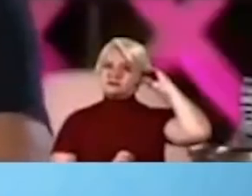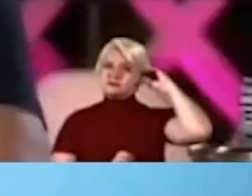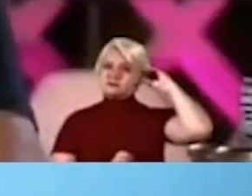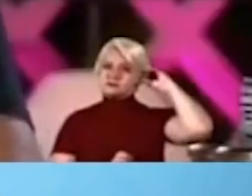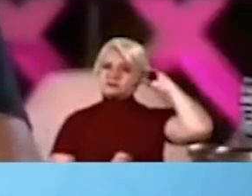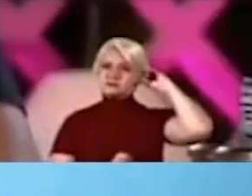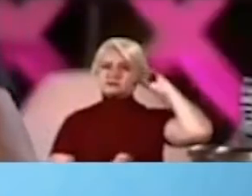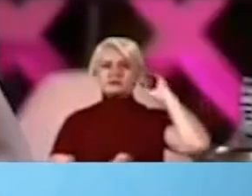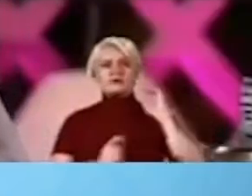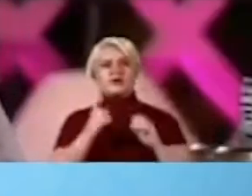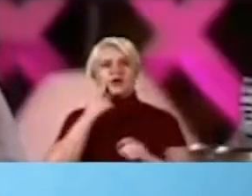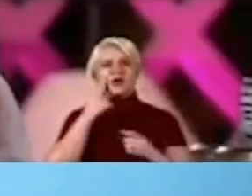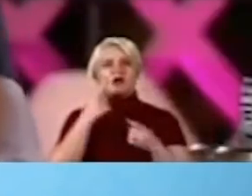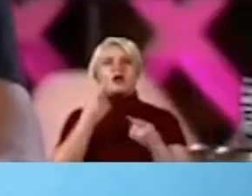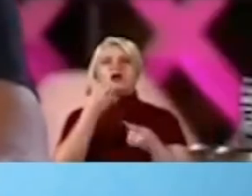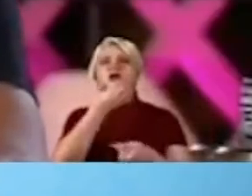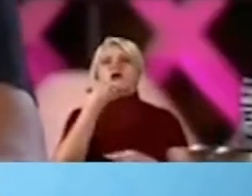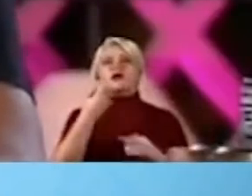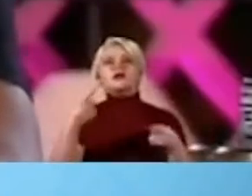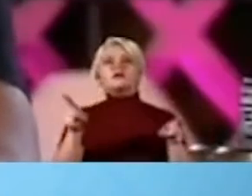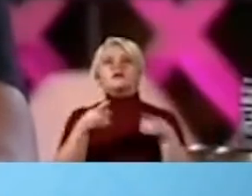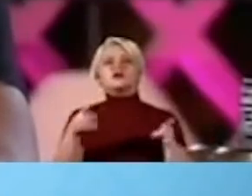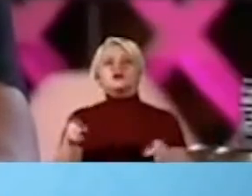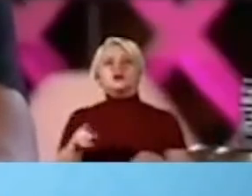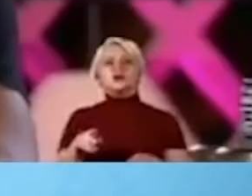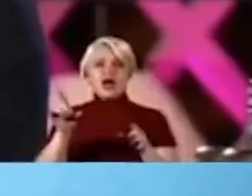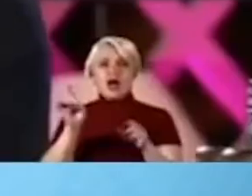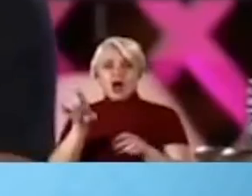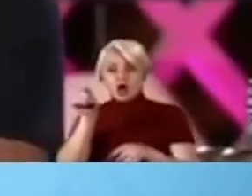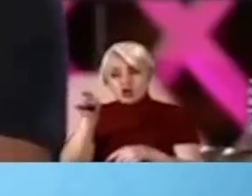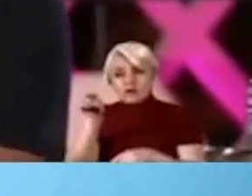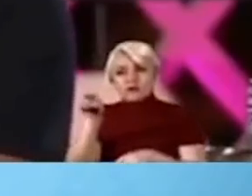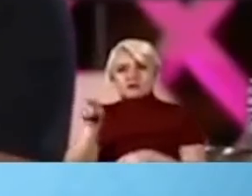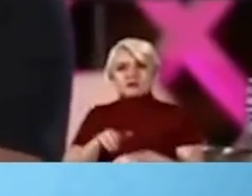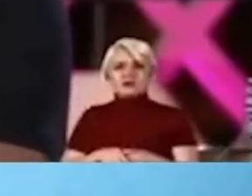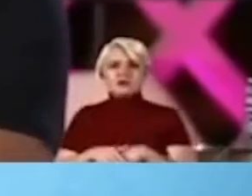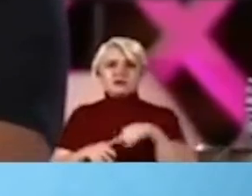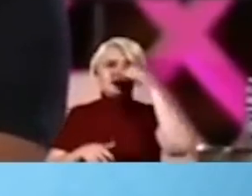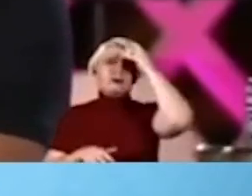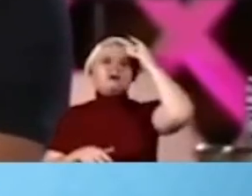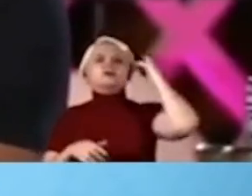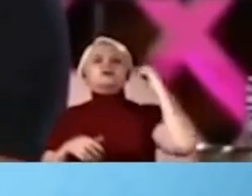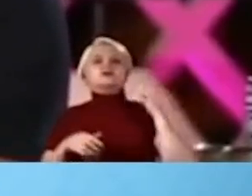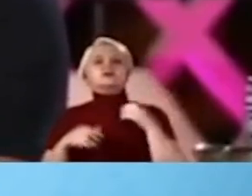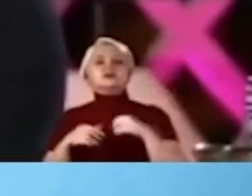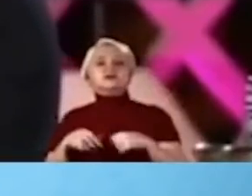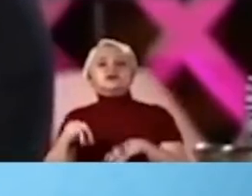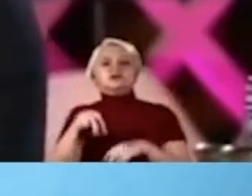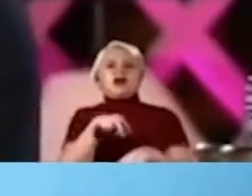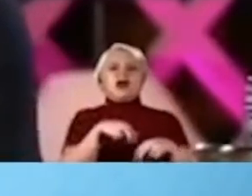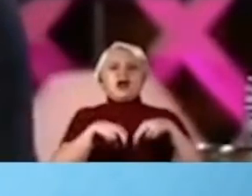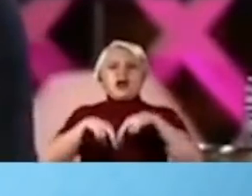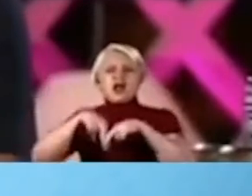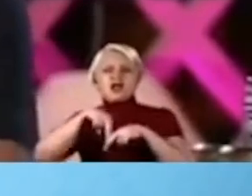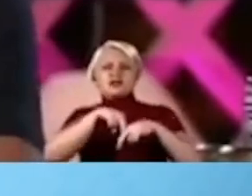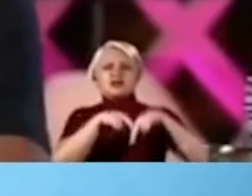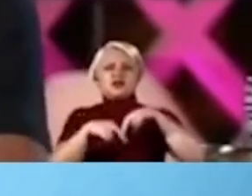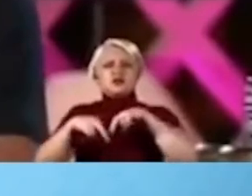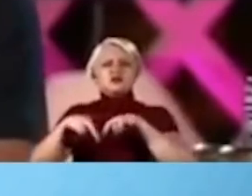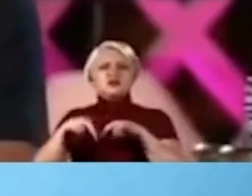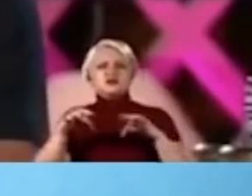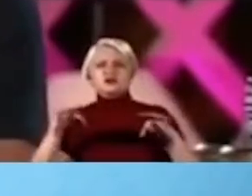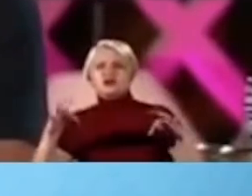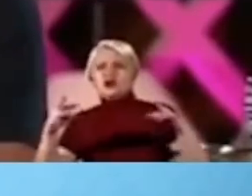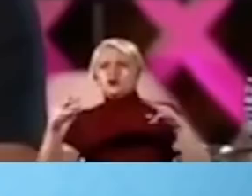i love canta mexe mexe mexe mexe